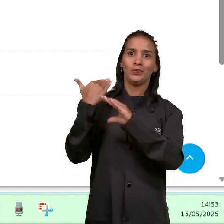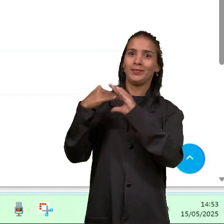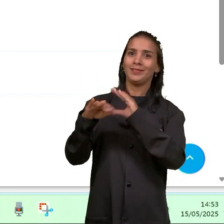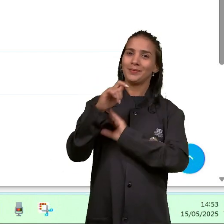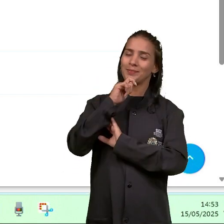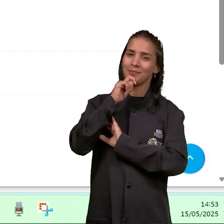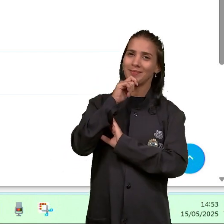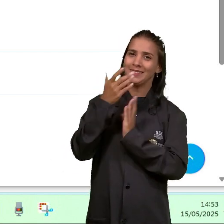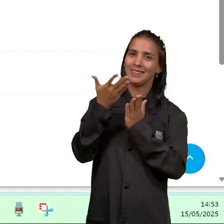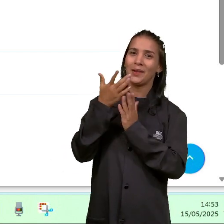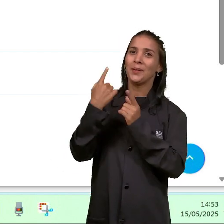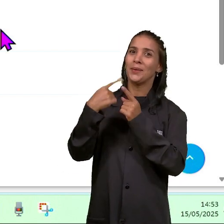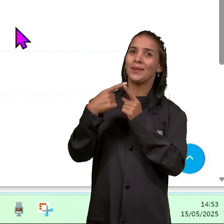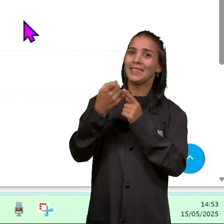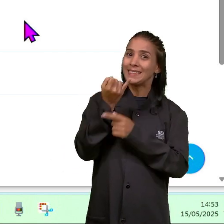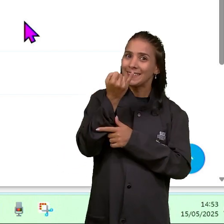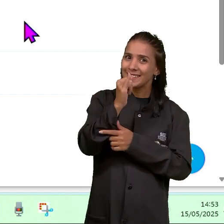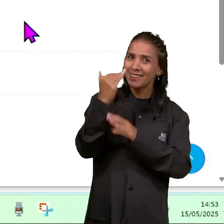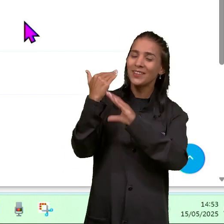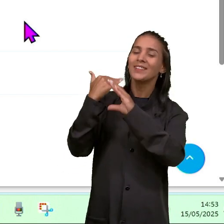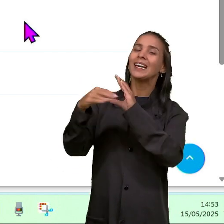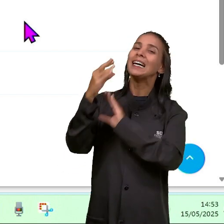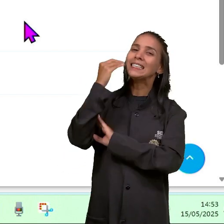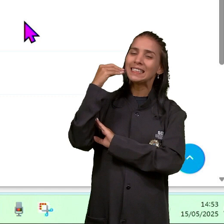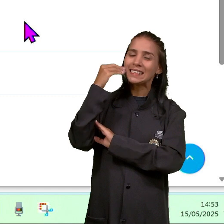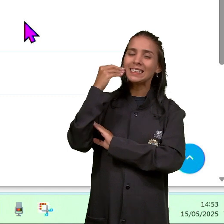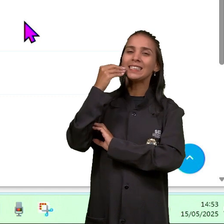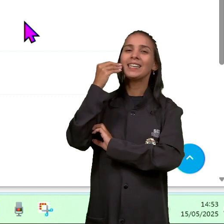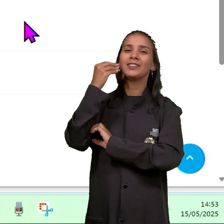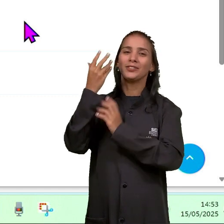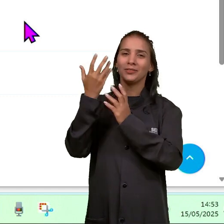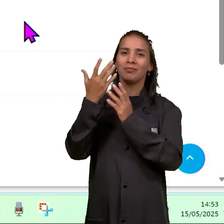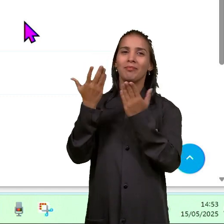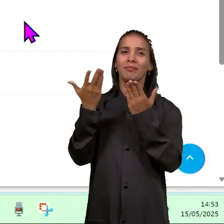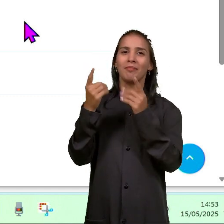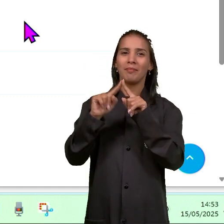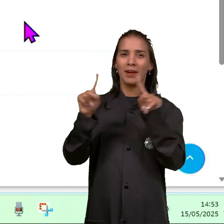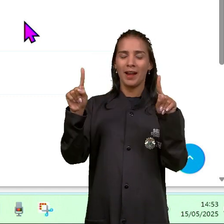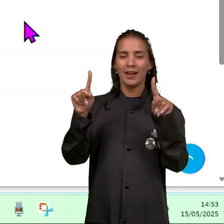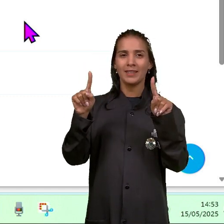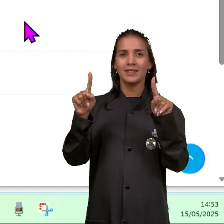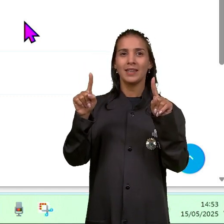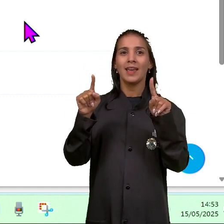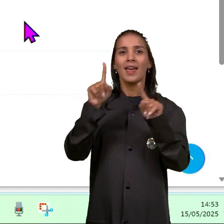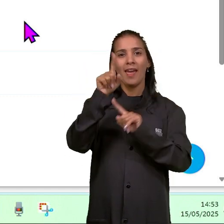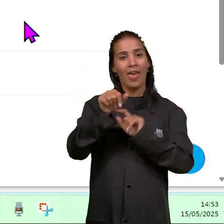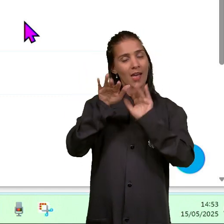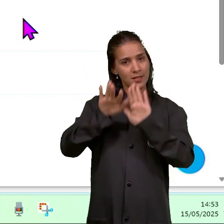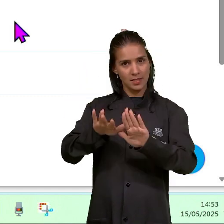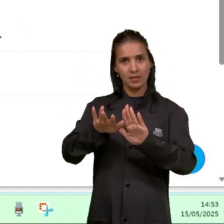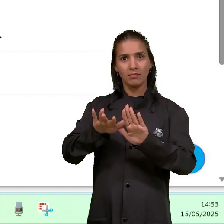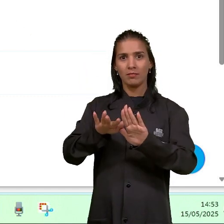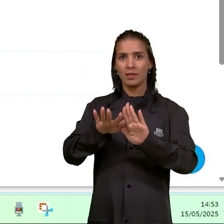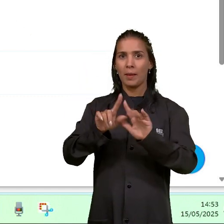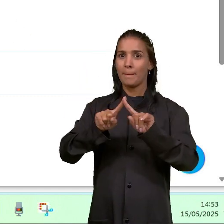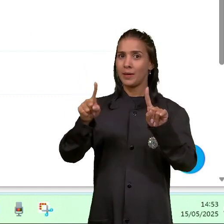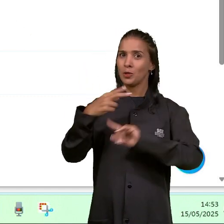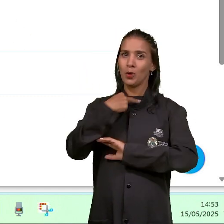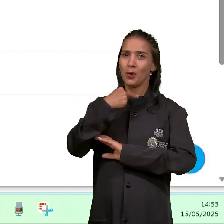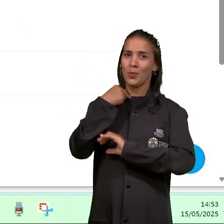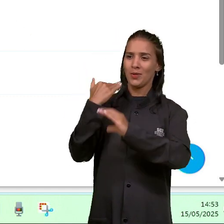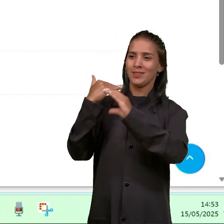lá, dessa empresa, e ele vai acabar achando que é alguma coisa que não é. Mas o procedimento é esse aqui. Você coloca